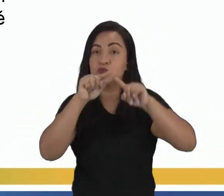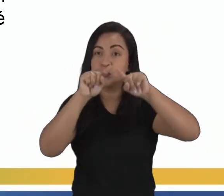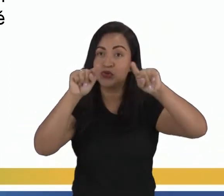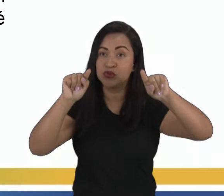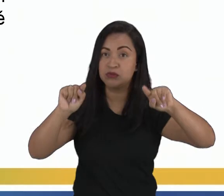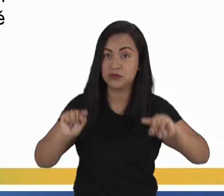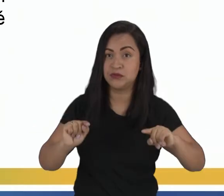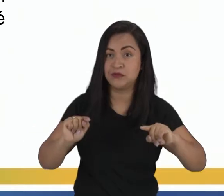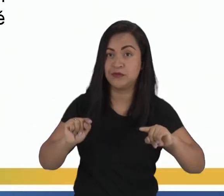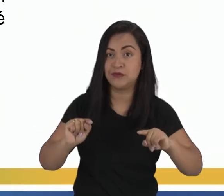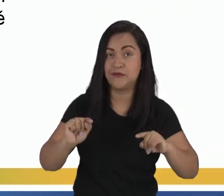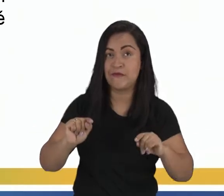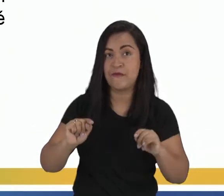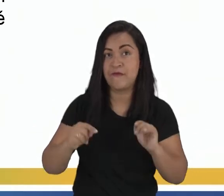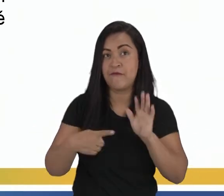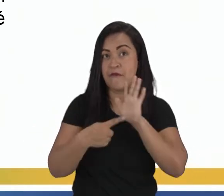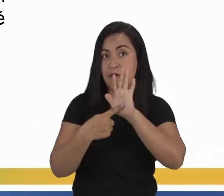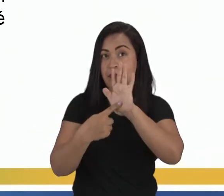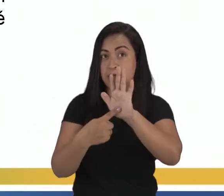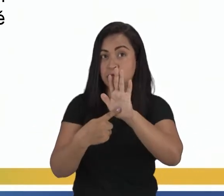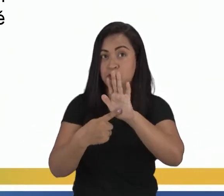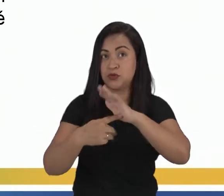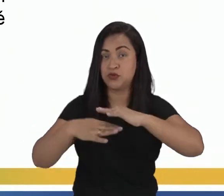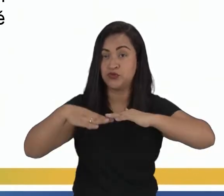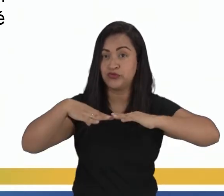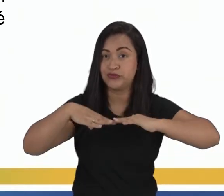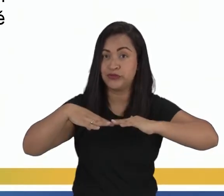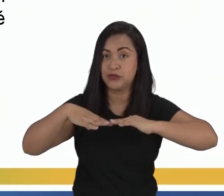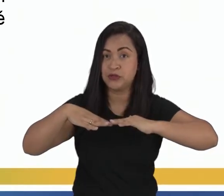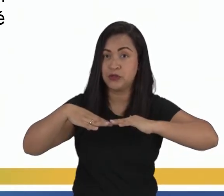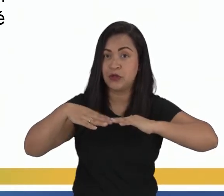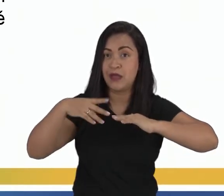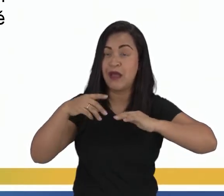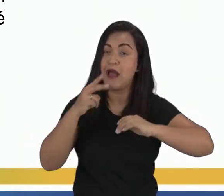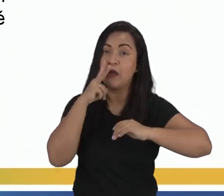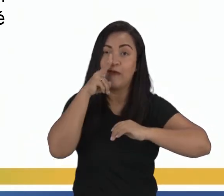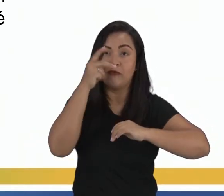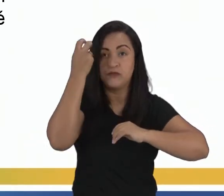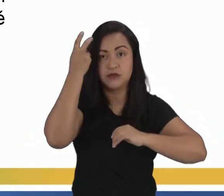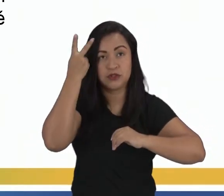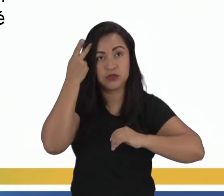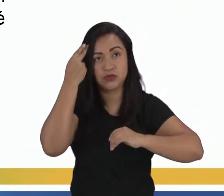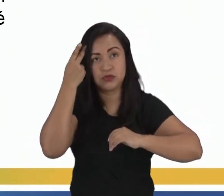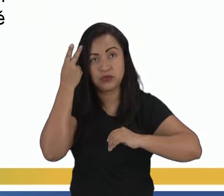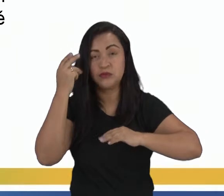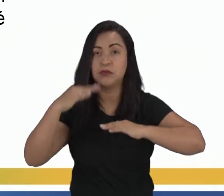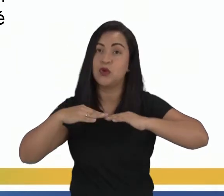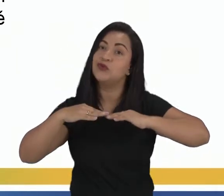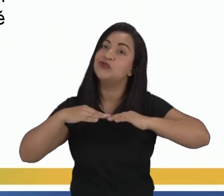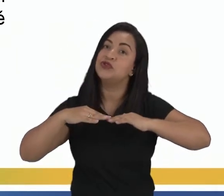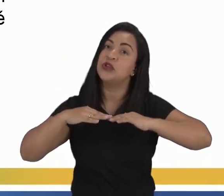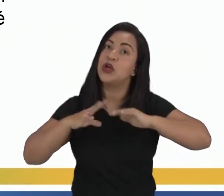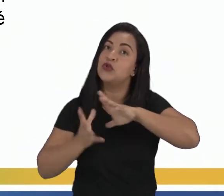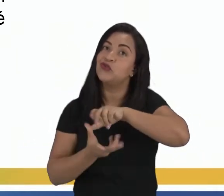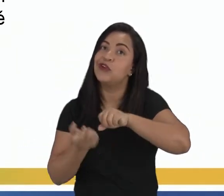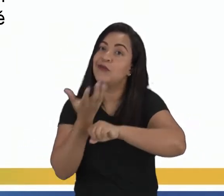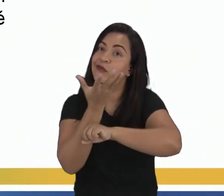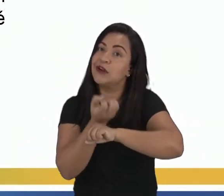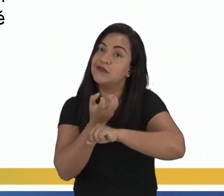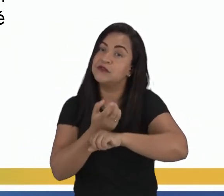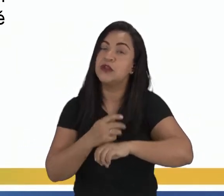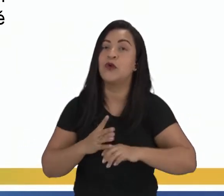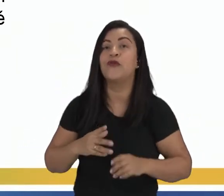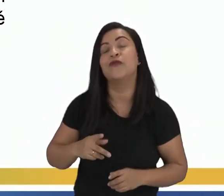bloco, então vai aparecer como está apoiado, nós temos aí a força normal, está num campo gravitacional, então nós temos a